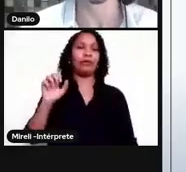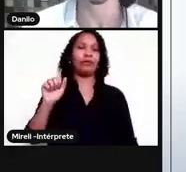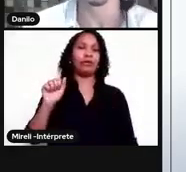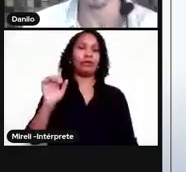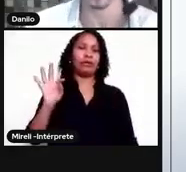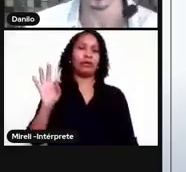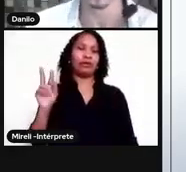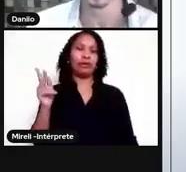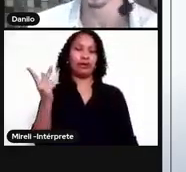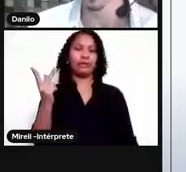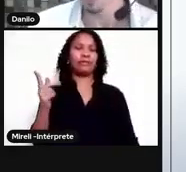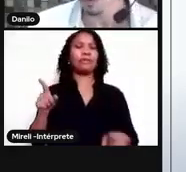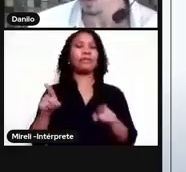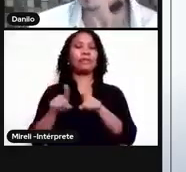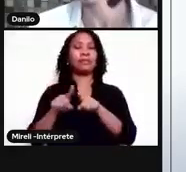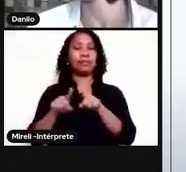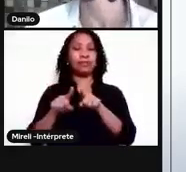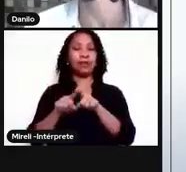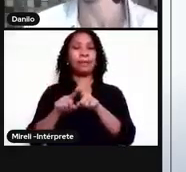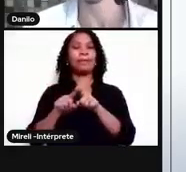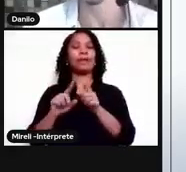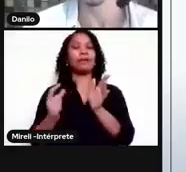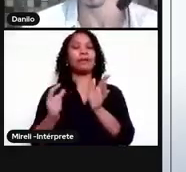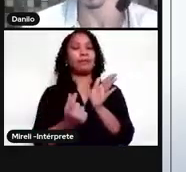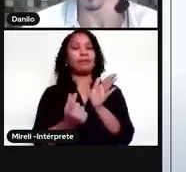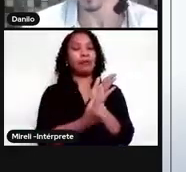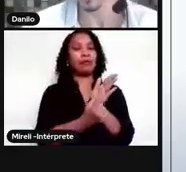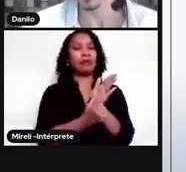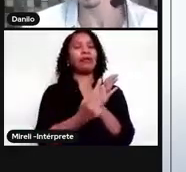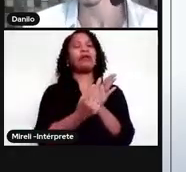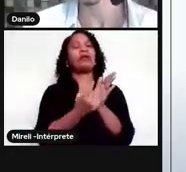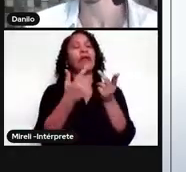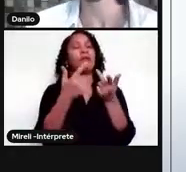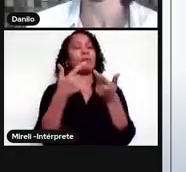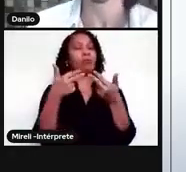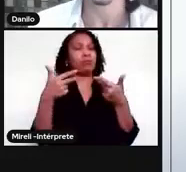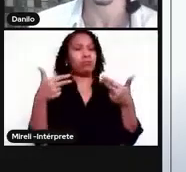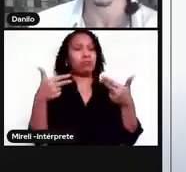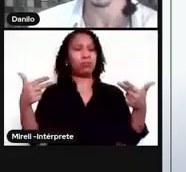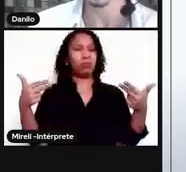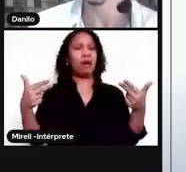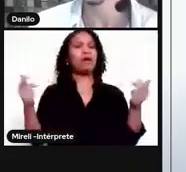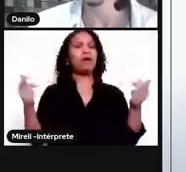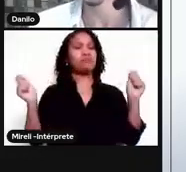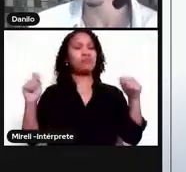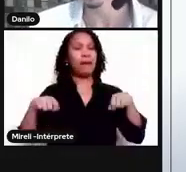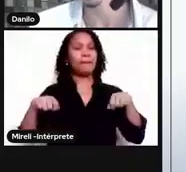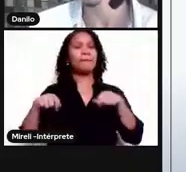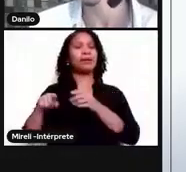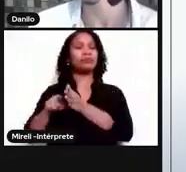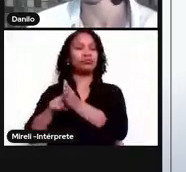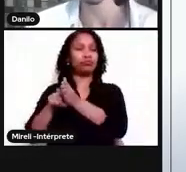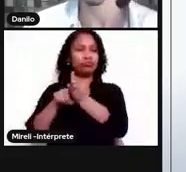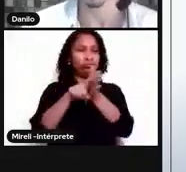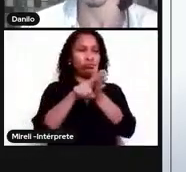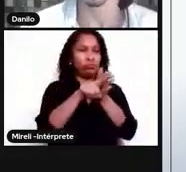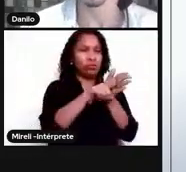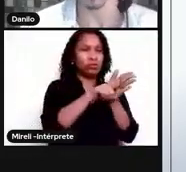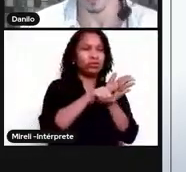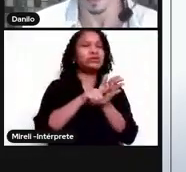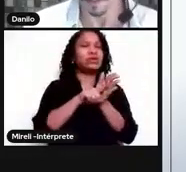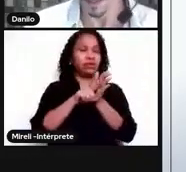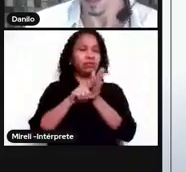tem uma ferramenta chamada Geoloc, a gente consegue fazer essa busca, e por outras plataformas de mapeamento, como o